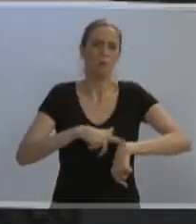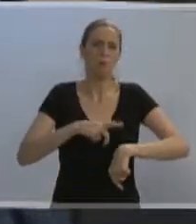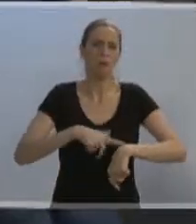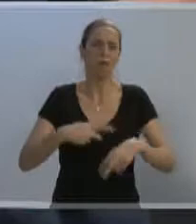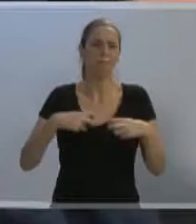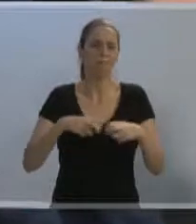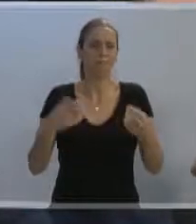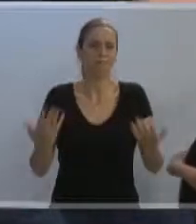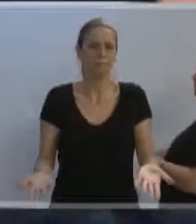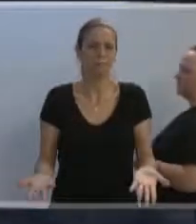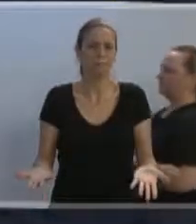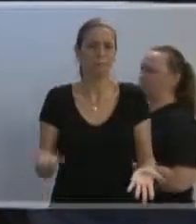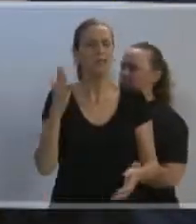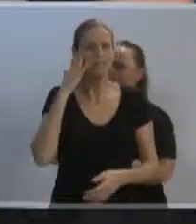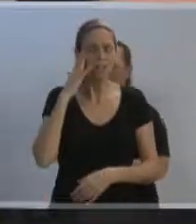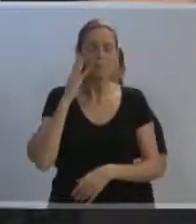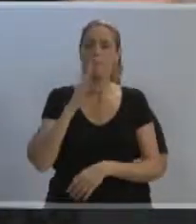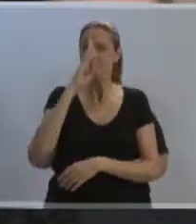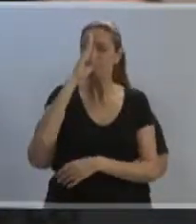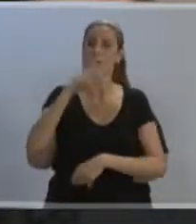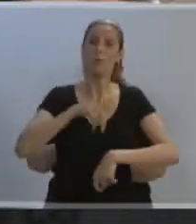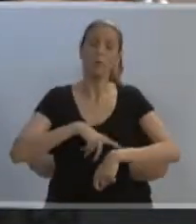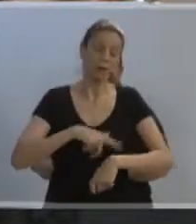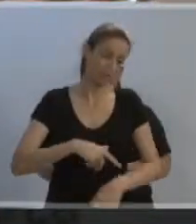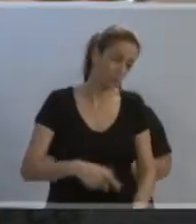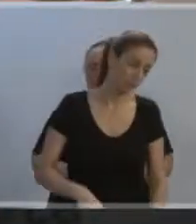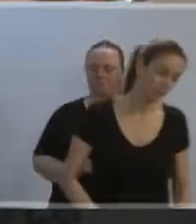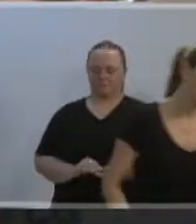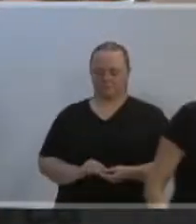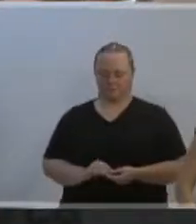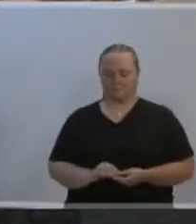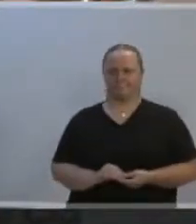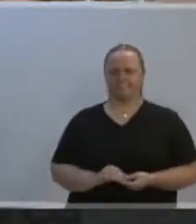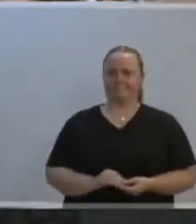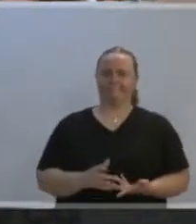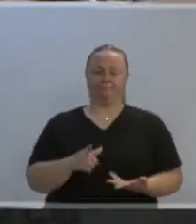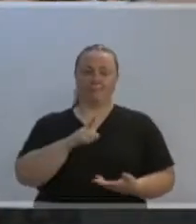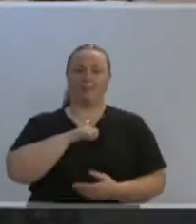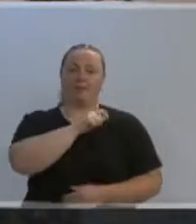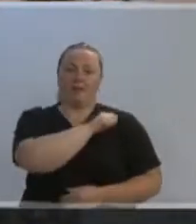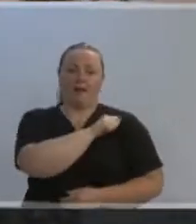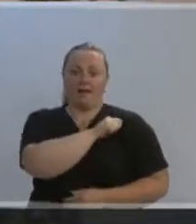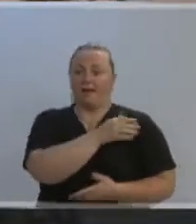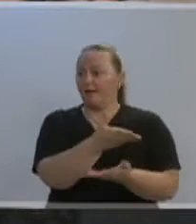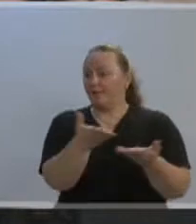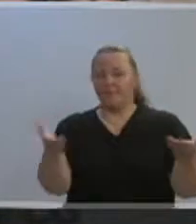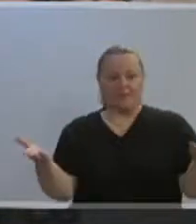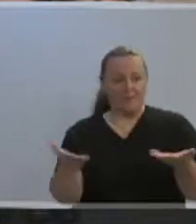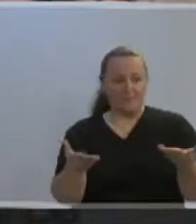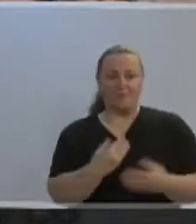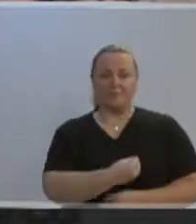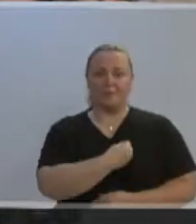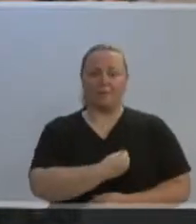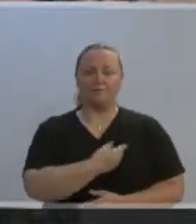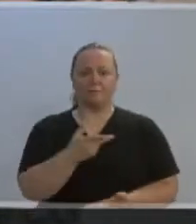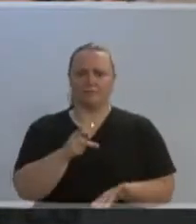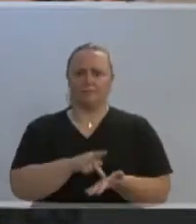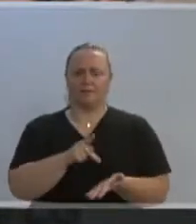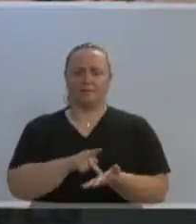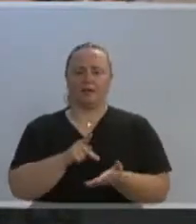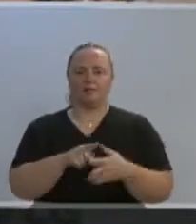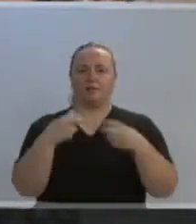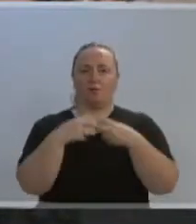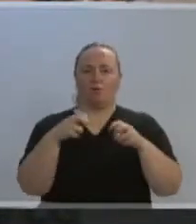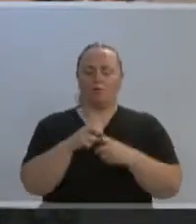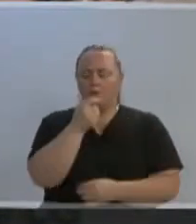nós sabemos, principalmente nos horários de picos, onde a saída e a entrada dos alunos, nós temos aqui os nossos alunos, onde está todo mundo entupido igual sardinha dentro dos